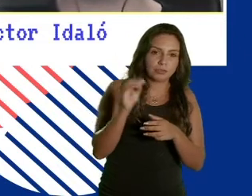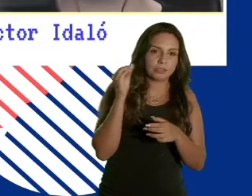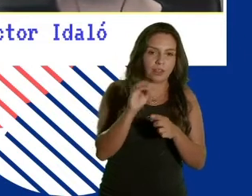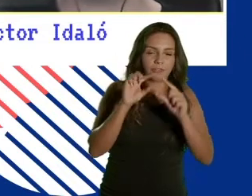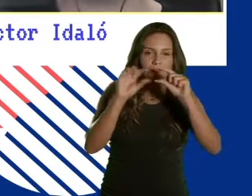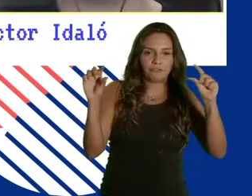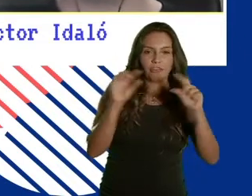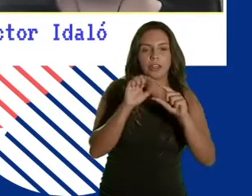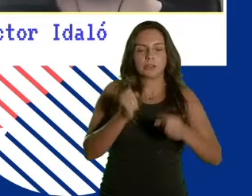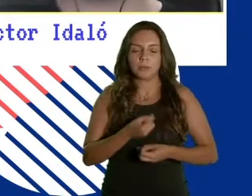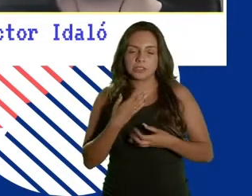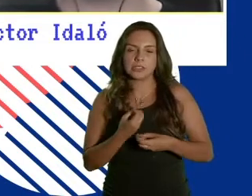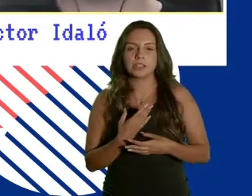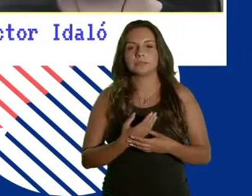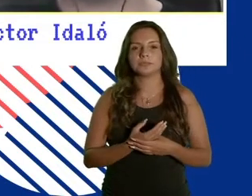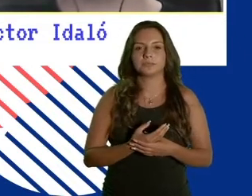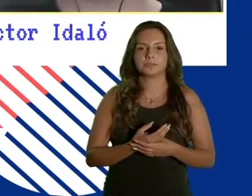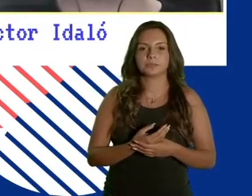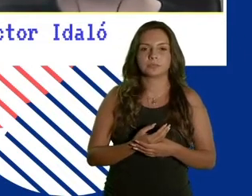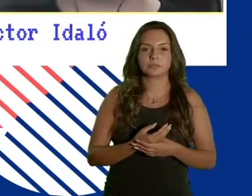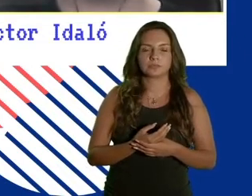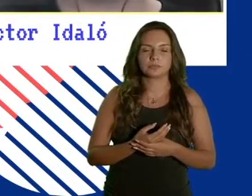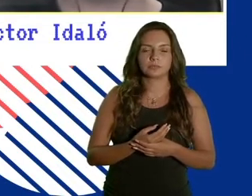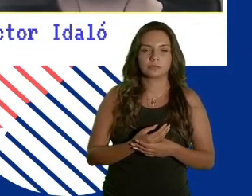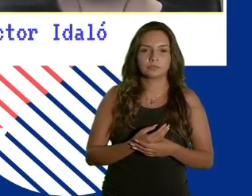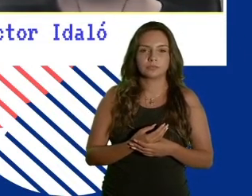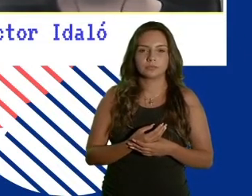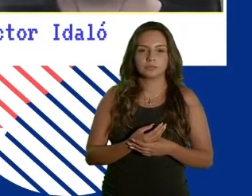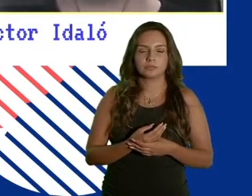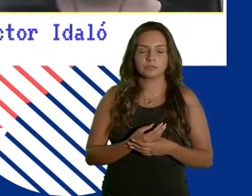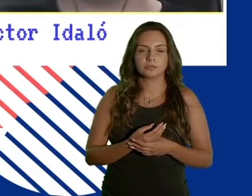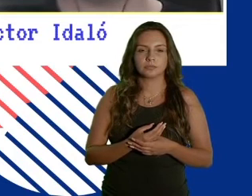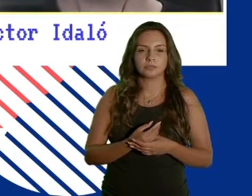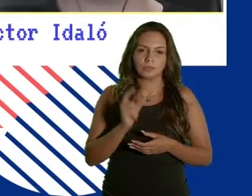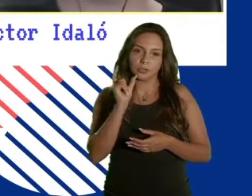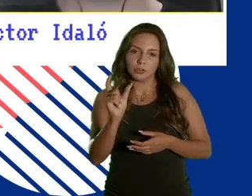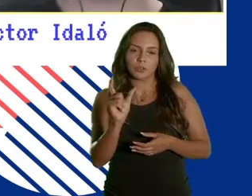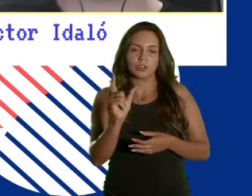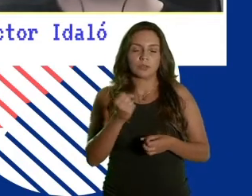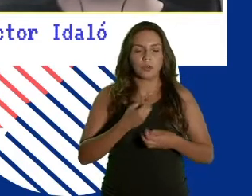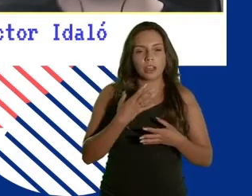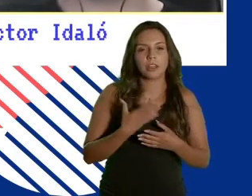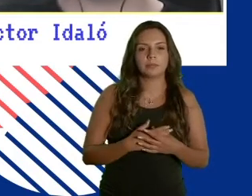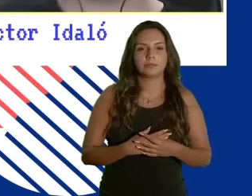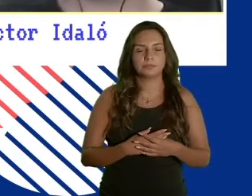de poemas ali, postava umas imagens e um pedacinho do poema, uma poesia inteira.